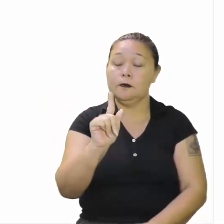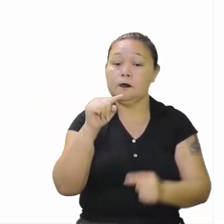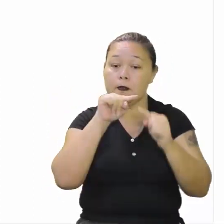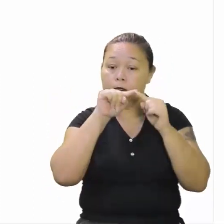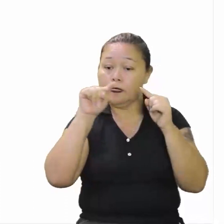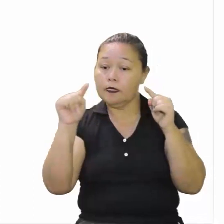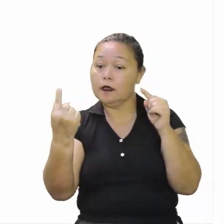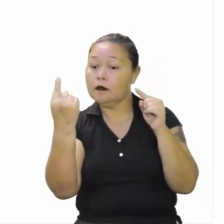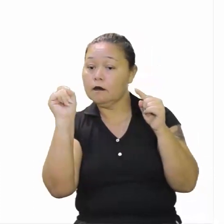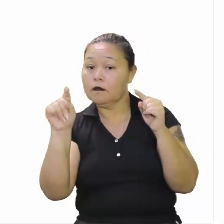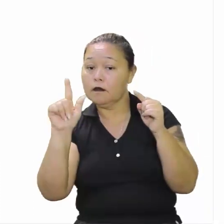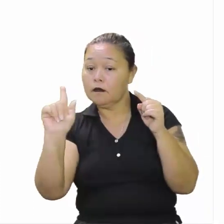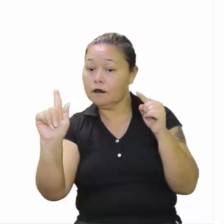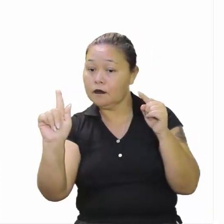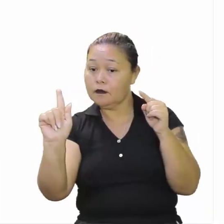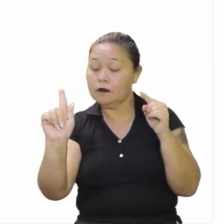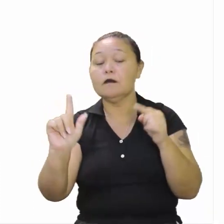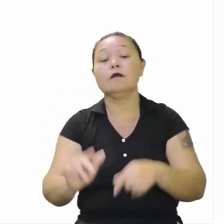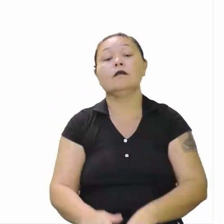corresponde a 1.000 gramas.